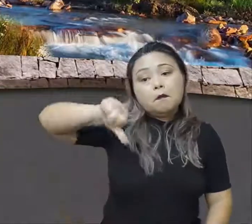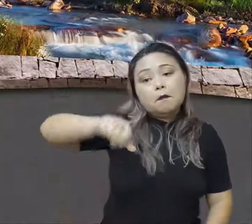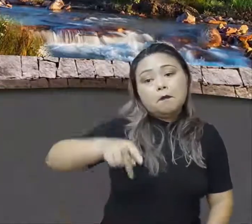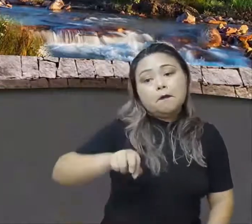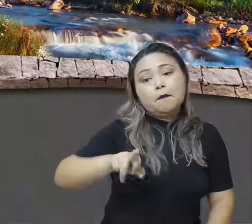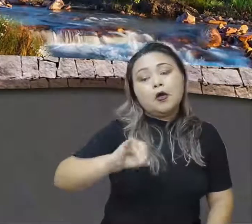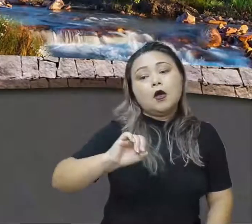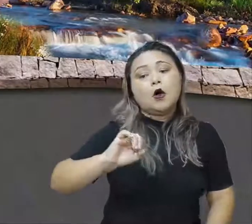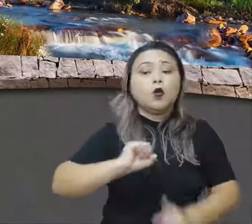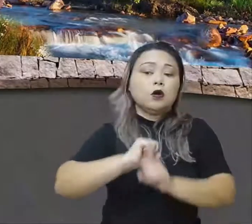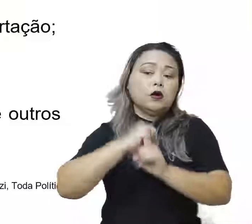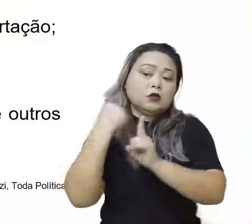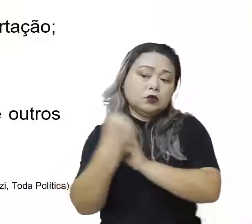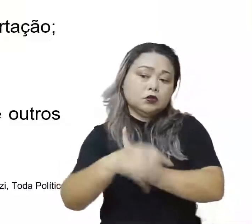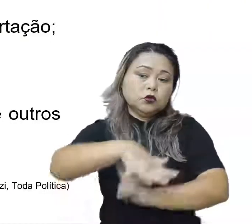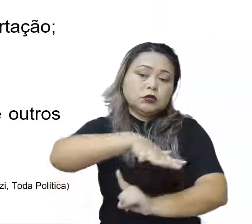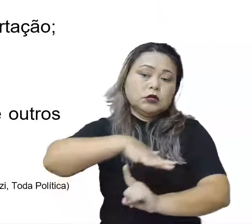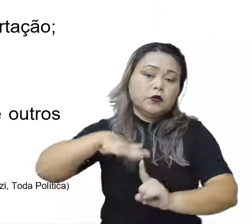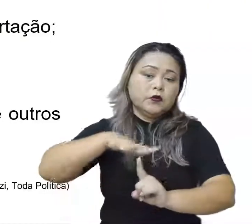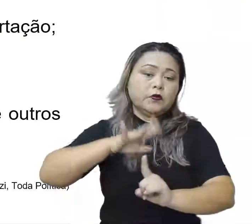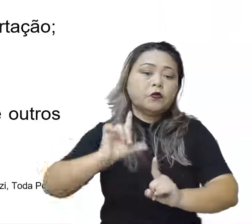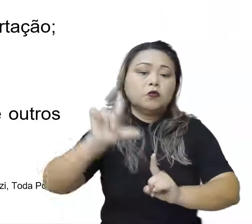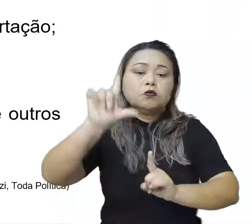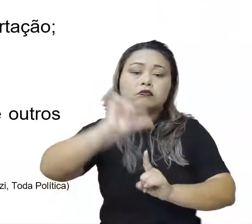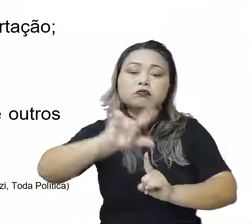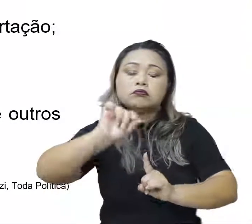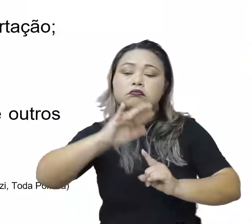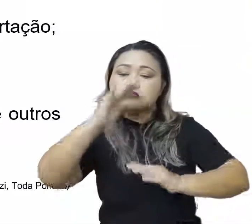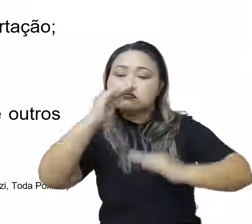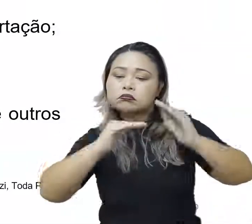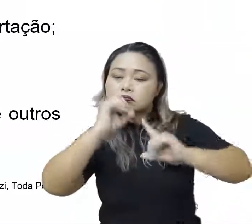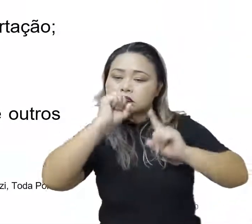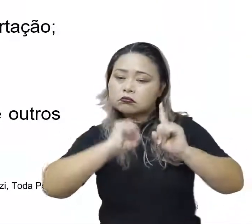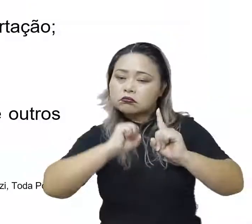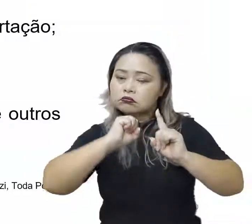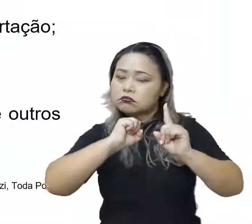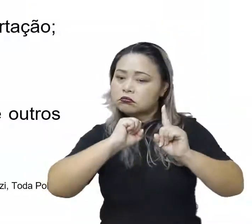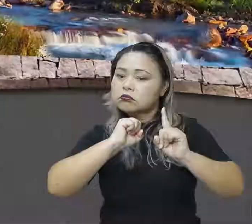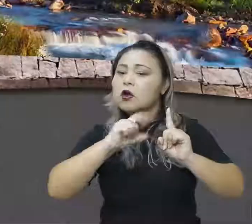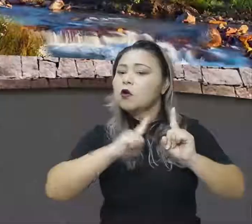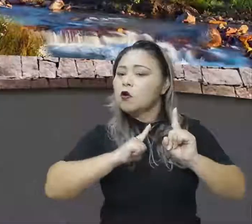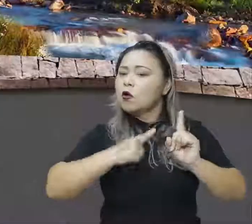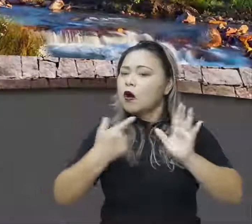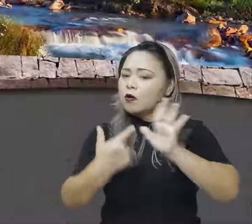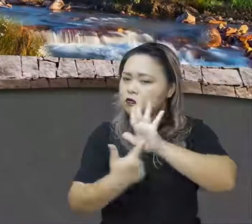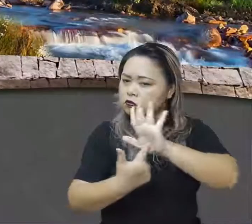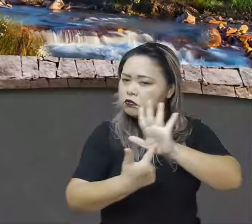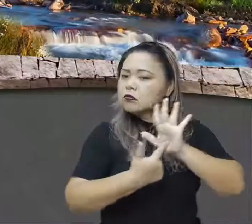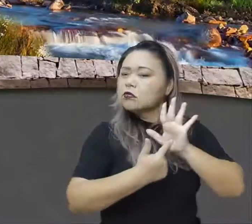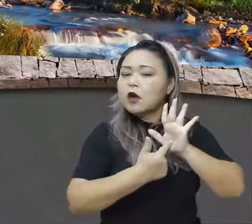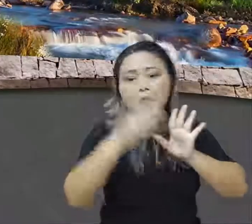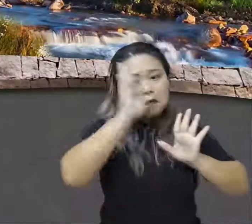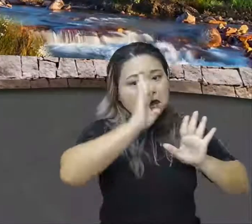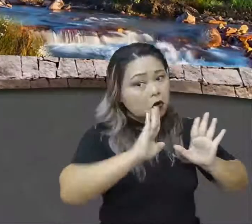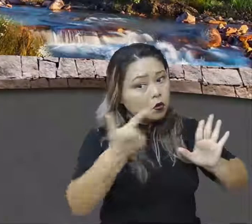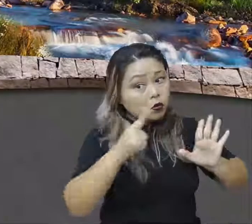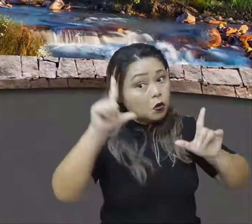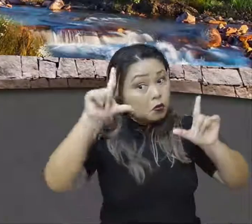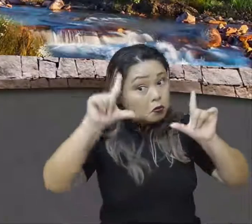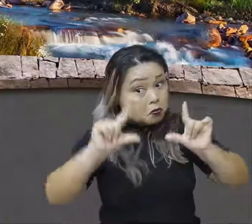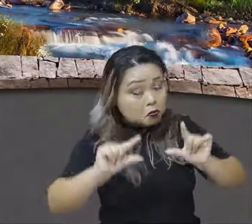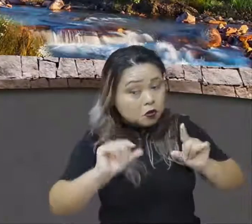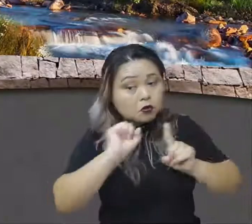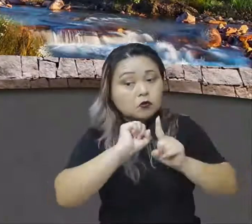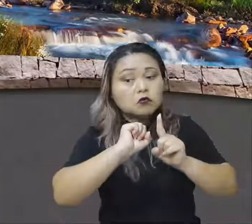tá, social. Diminuição da desigualdade social, também os números estão mostrando que no Brasil também não está tendo